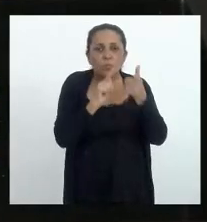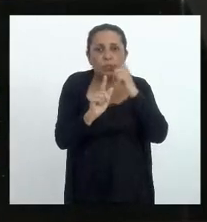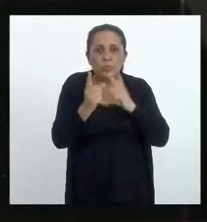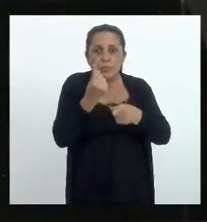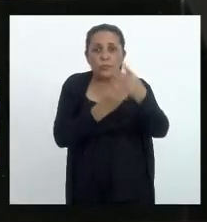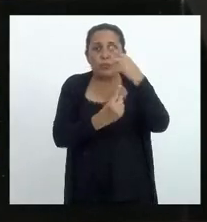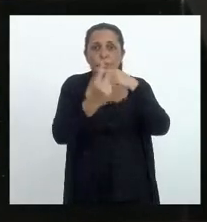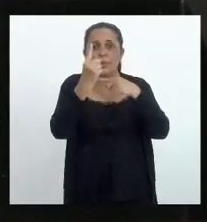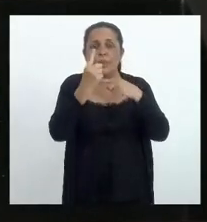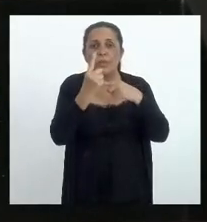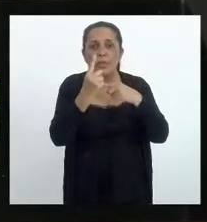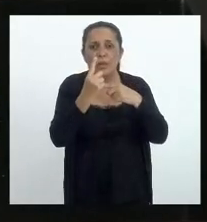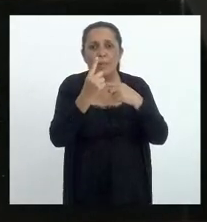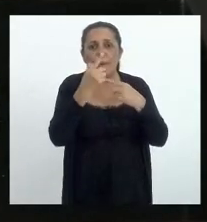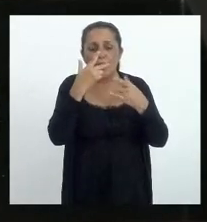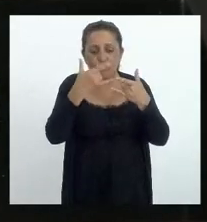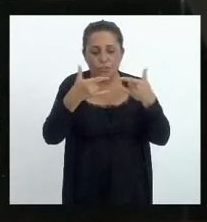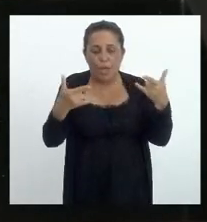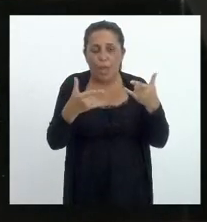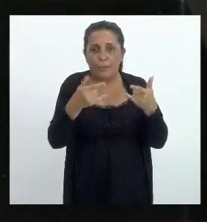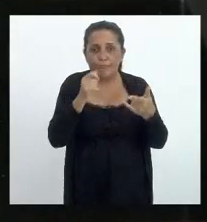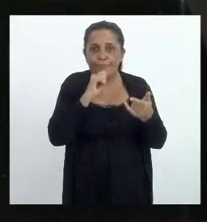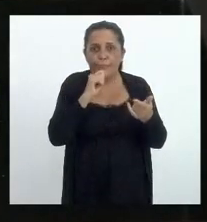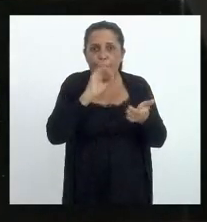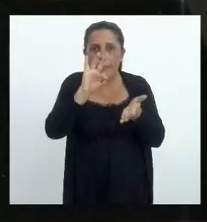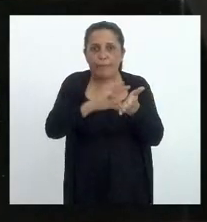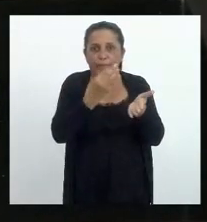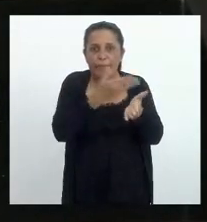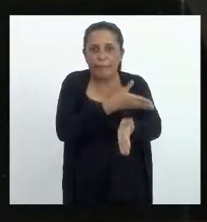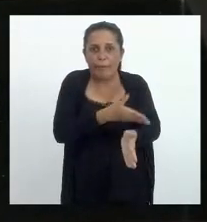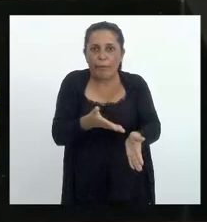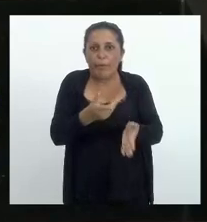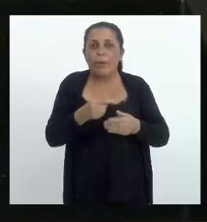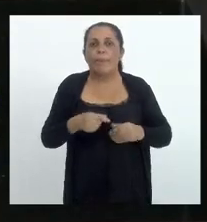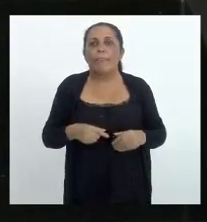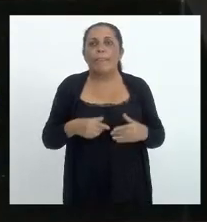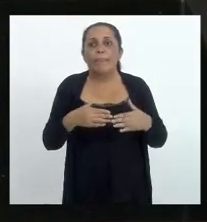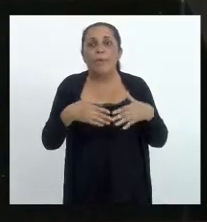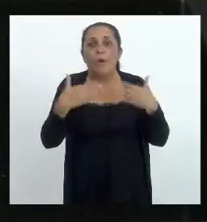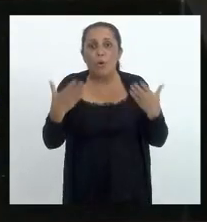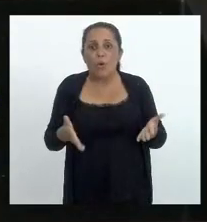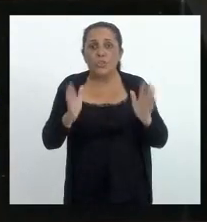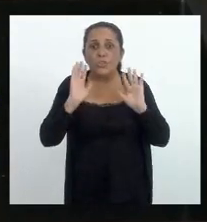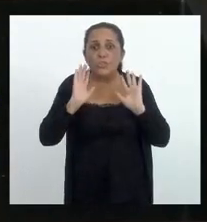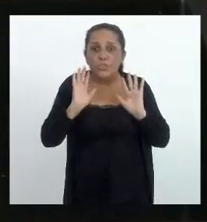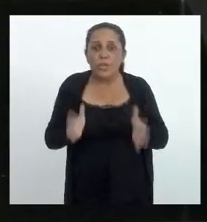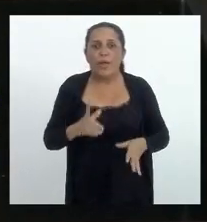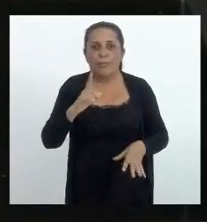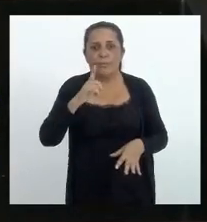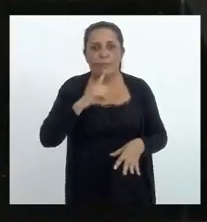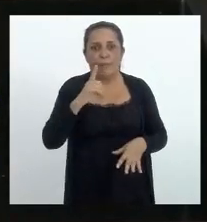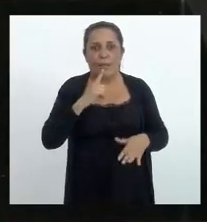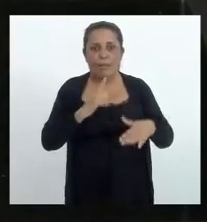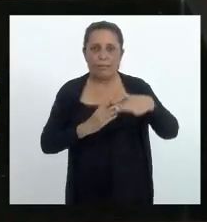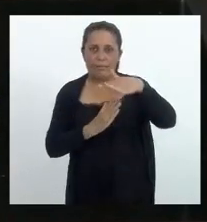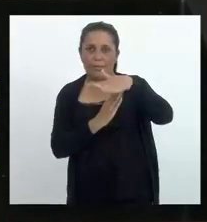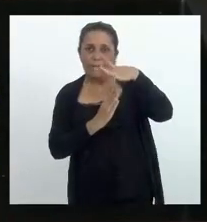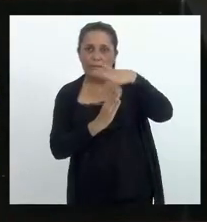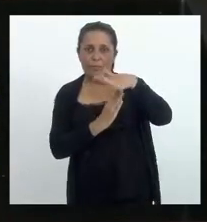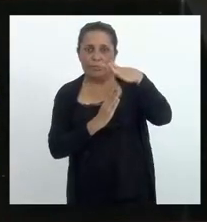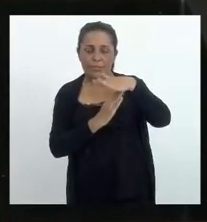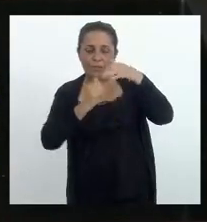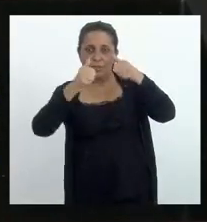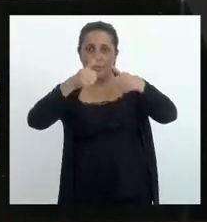mensagem 16 sobre o teto de gastos. Vamos lá, retomar que hoje já há um teto de gastos nacional e que o